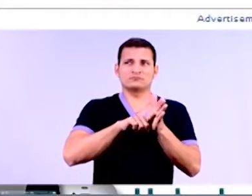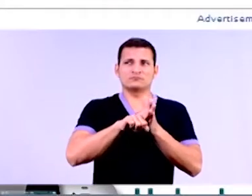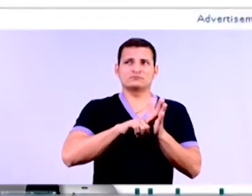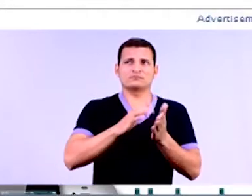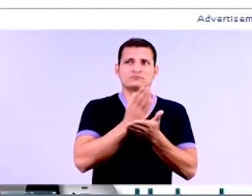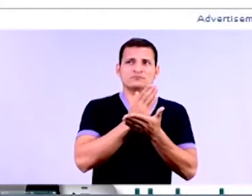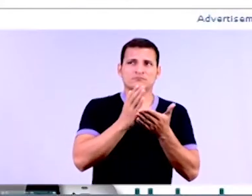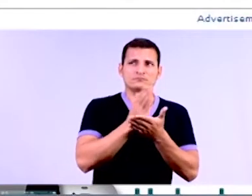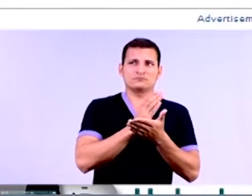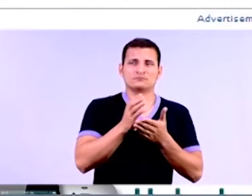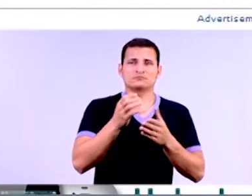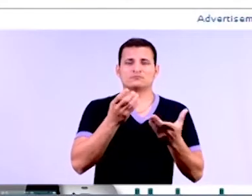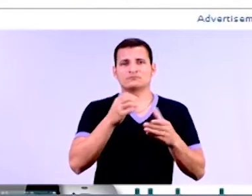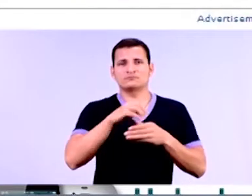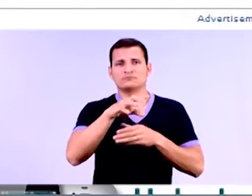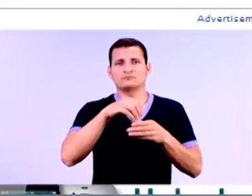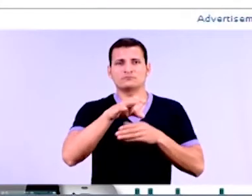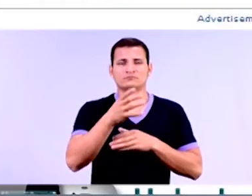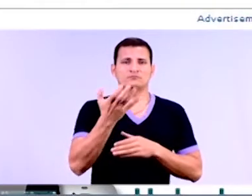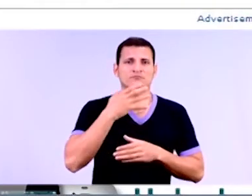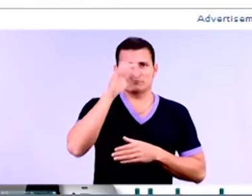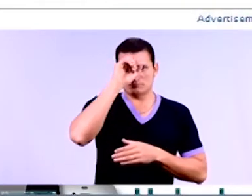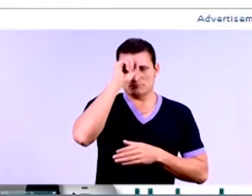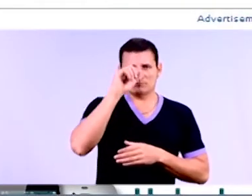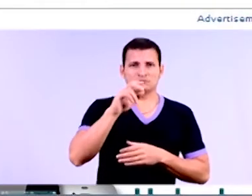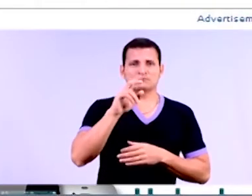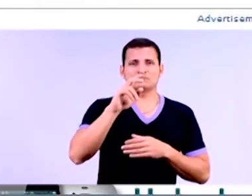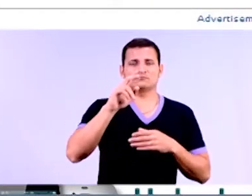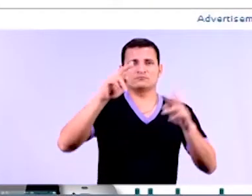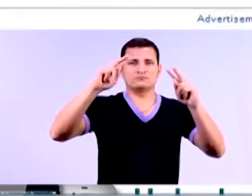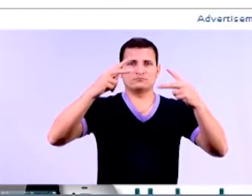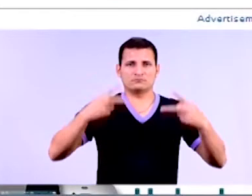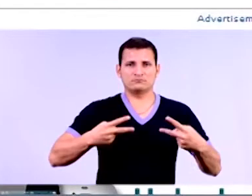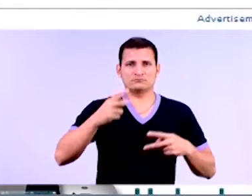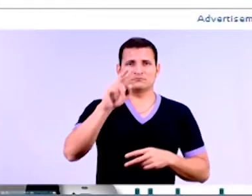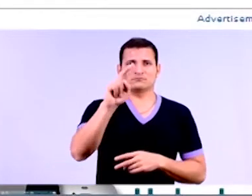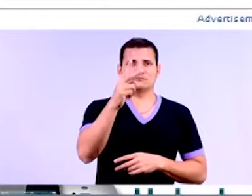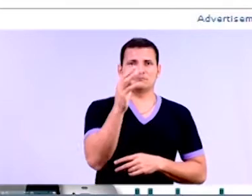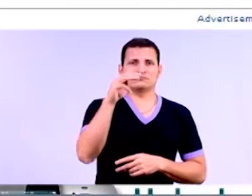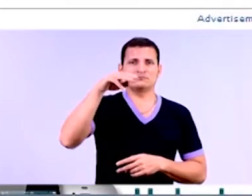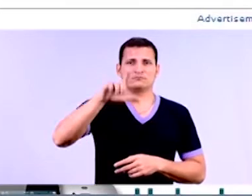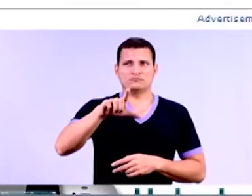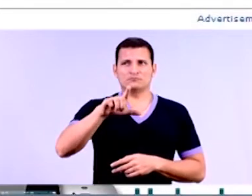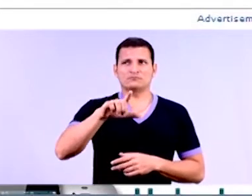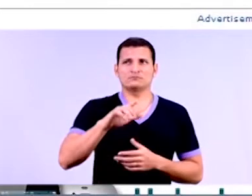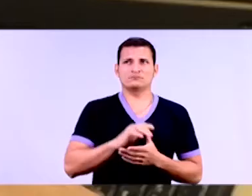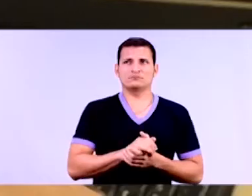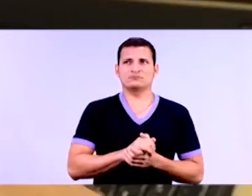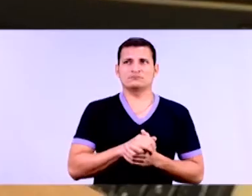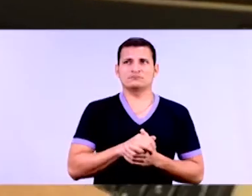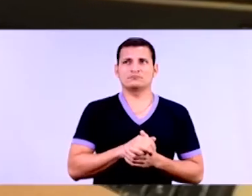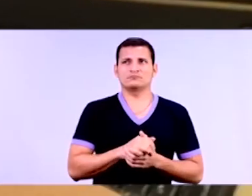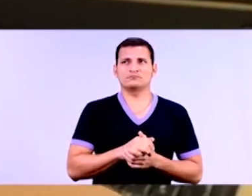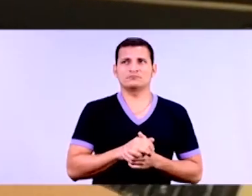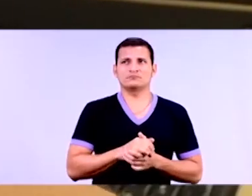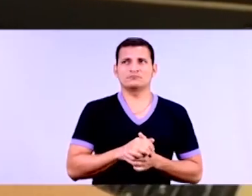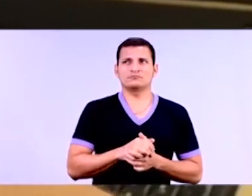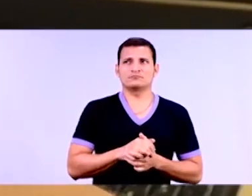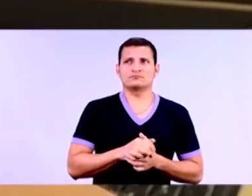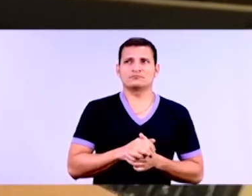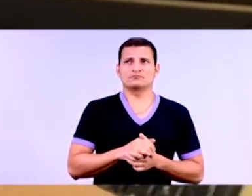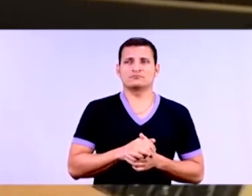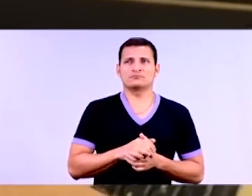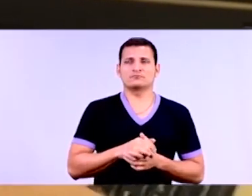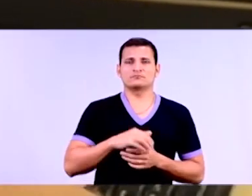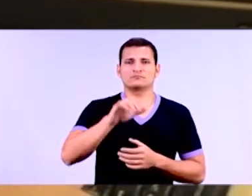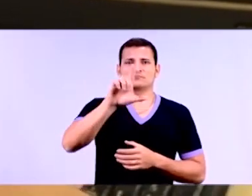algum conteúdo, eu quero aprender sobre HTML, né? Language, lá não tem linguagem HTML, existe